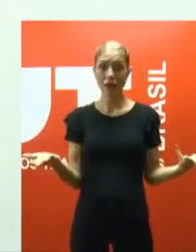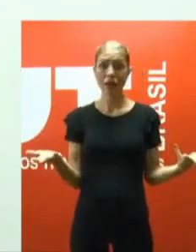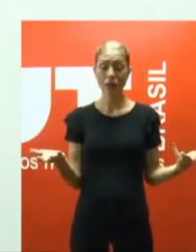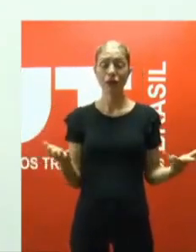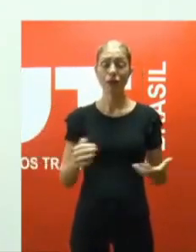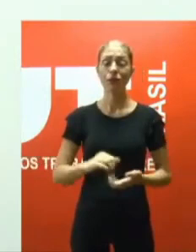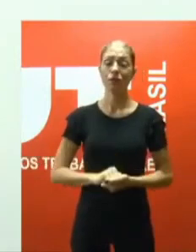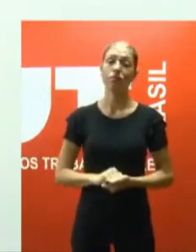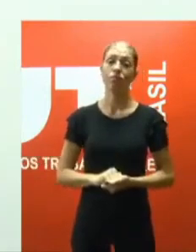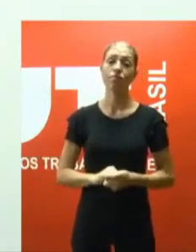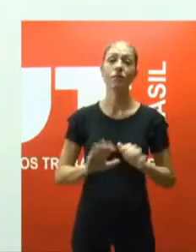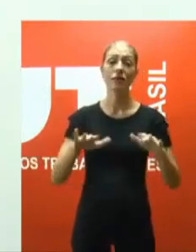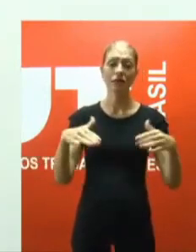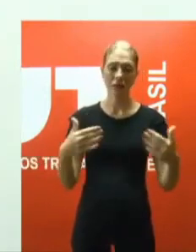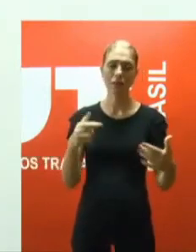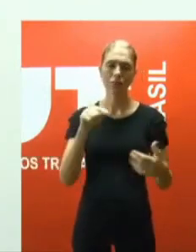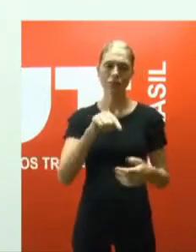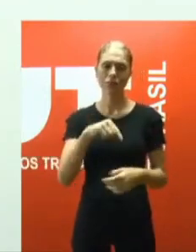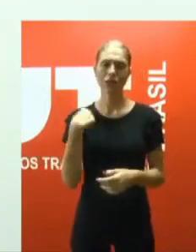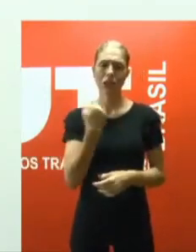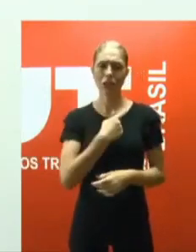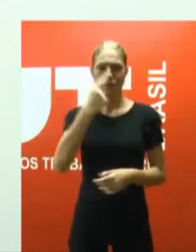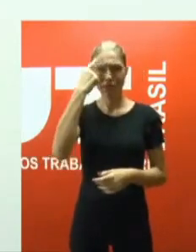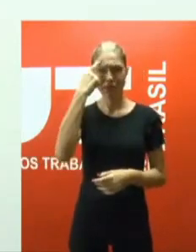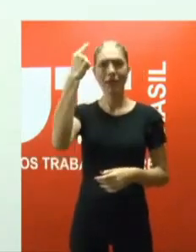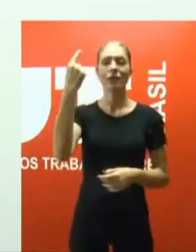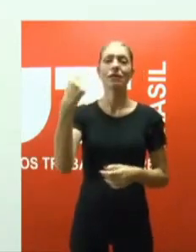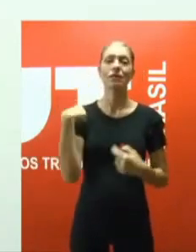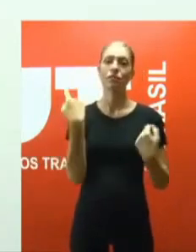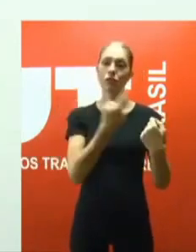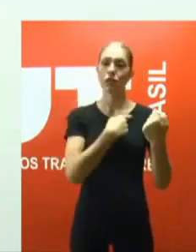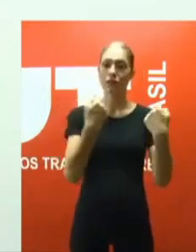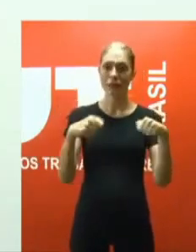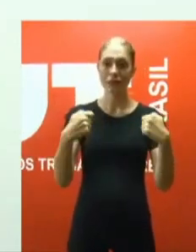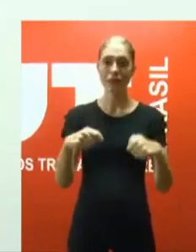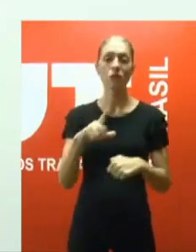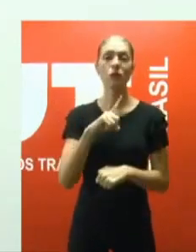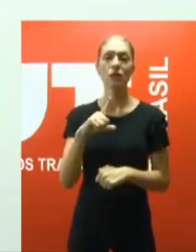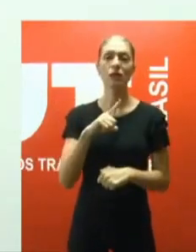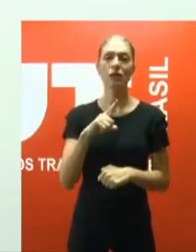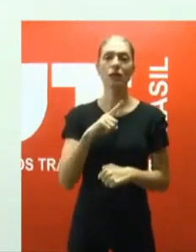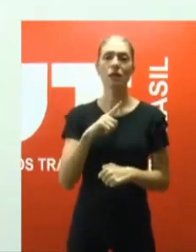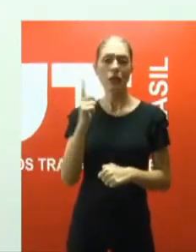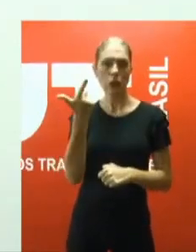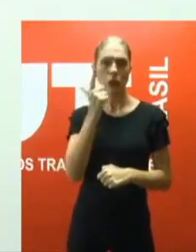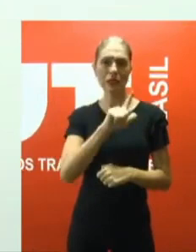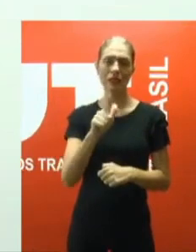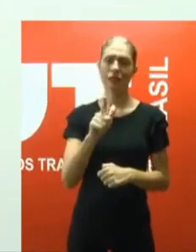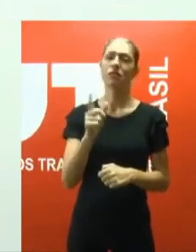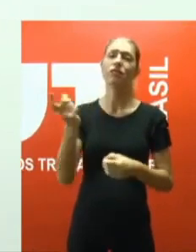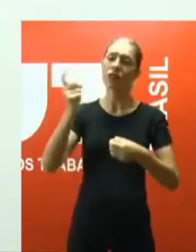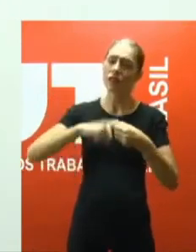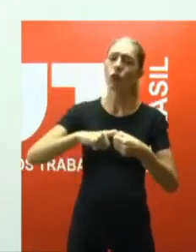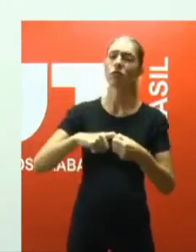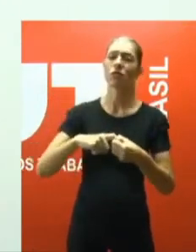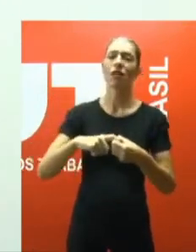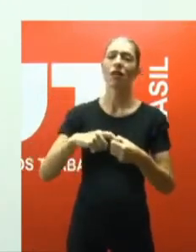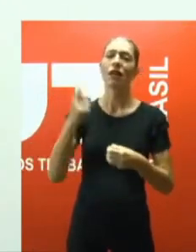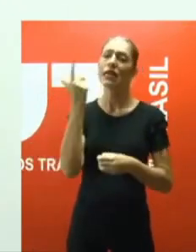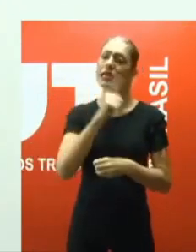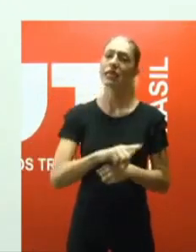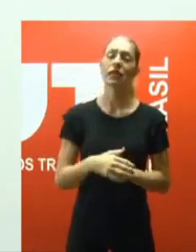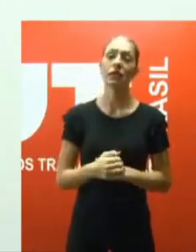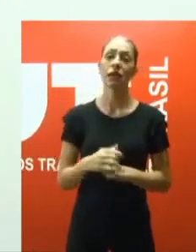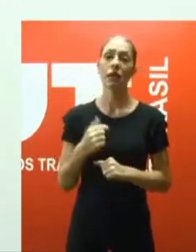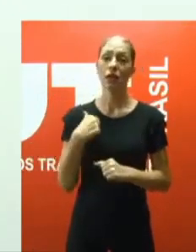Então, essa é a ideia que a gente vai ter, sabe, para voltar a ganhar. Por isso é que eu digo, eu não posso ganhar